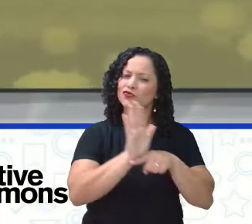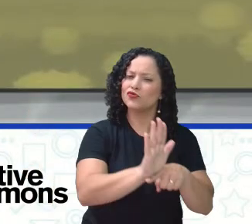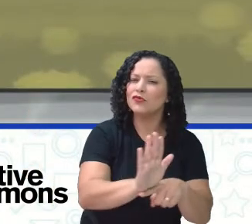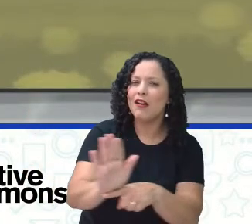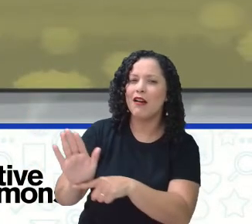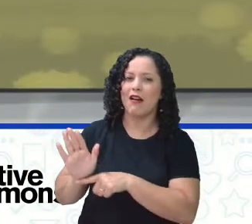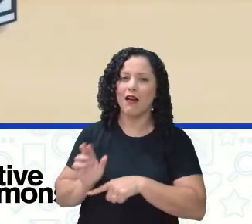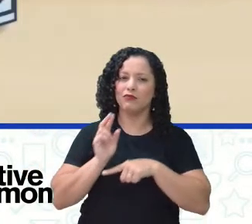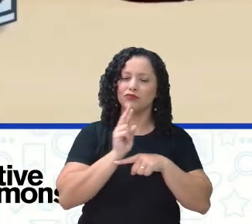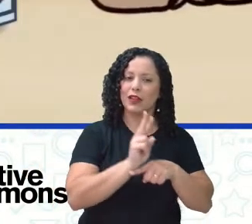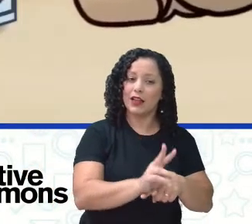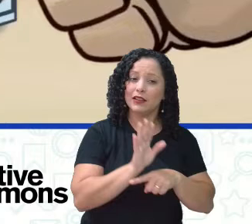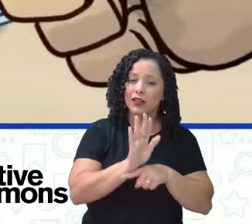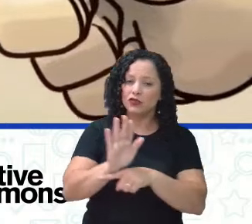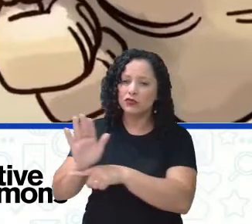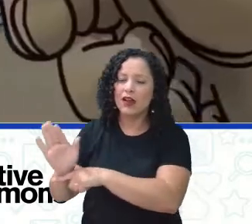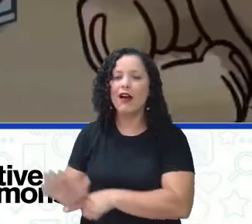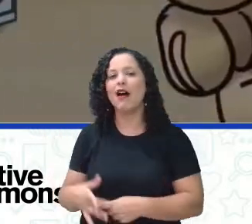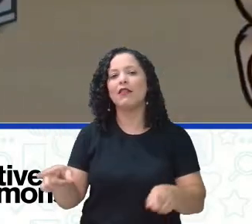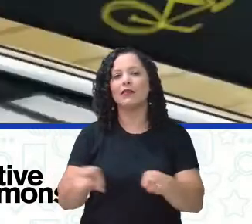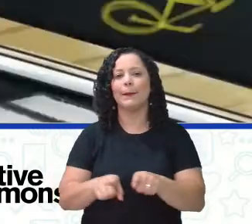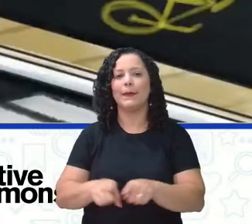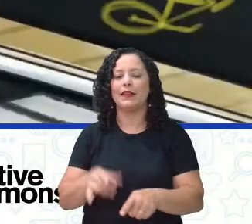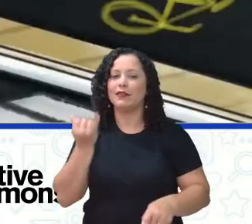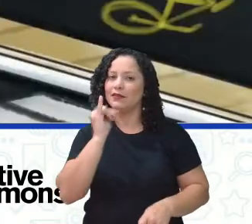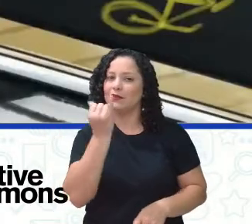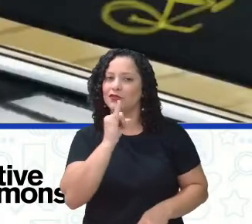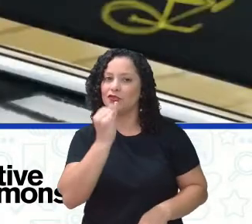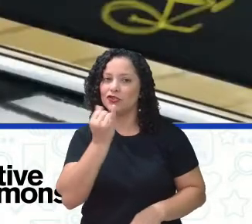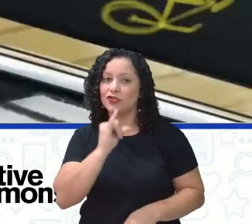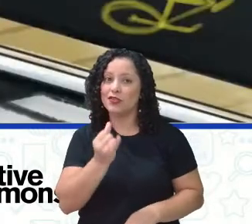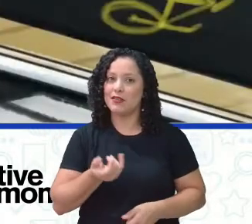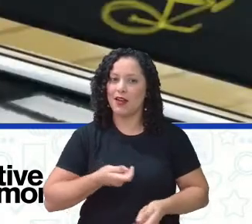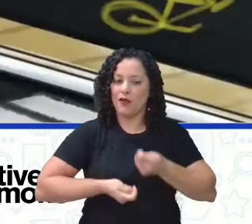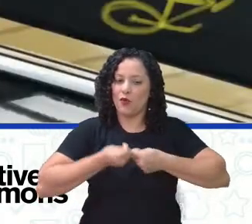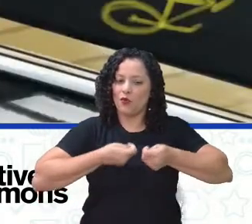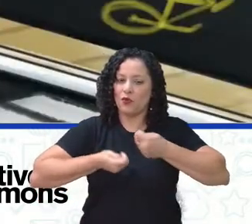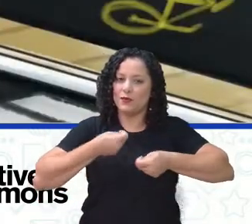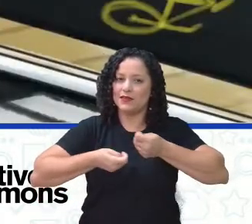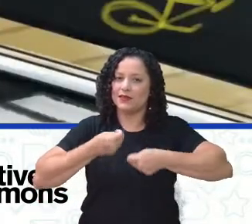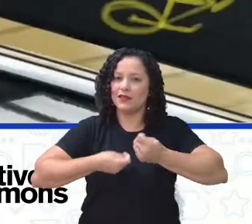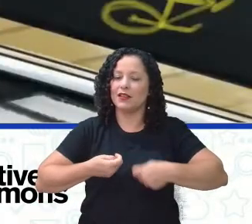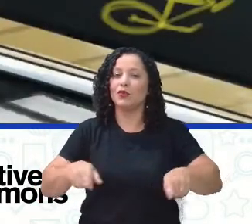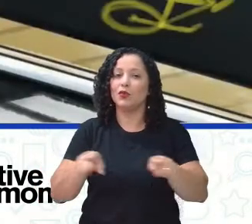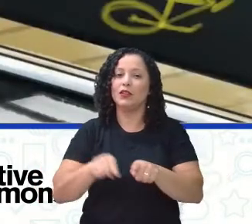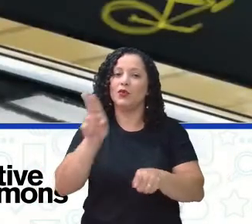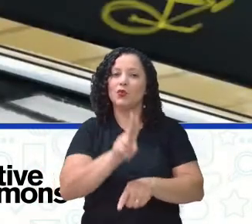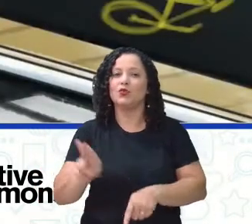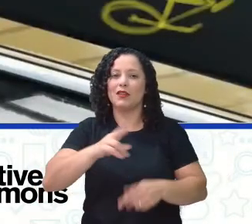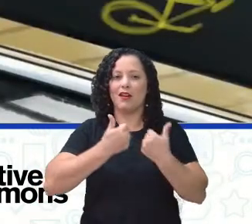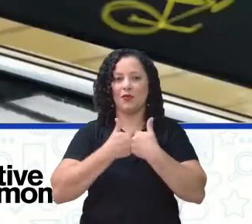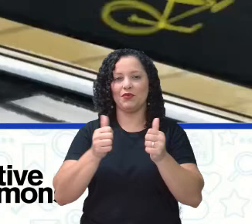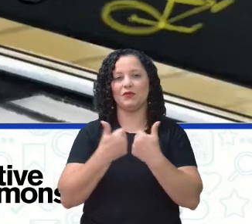de consumo sustentáveis, economizando energia e dando preferência ao transporte público.